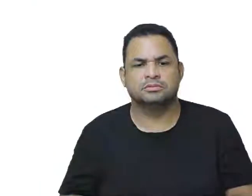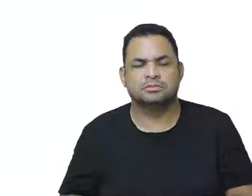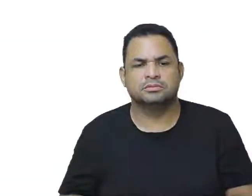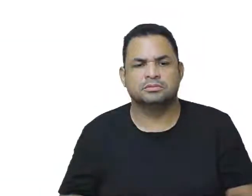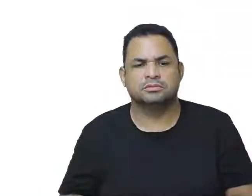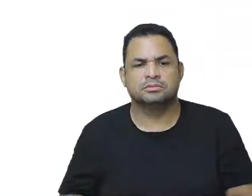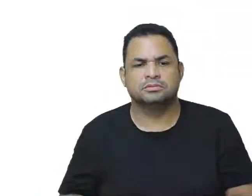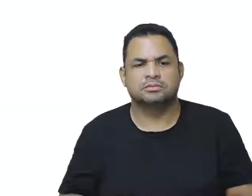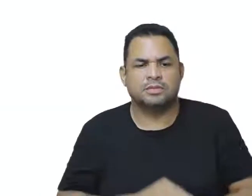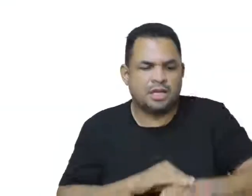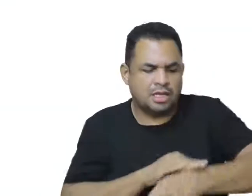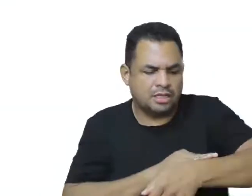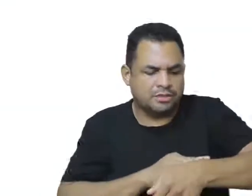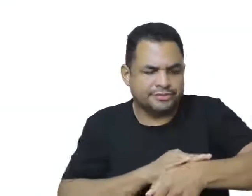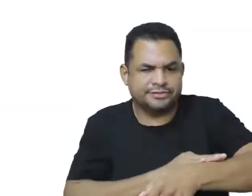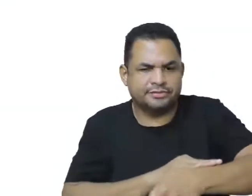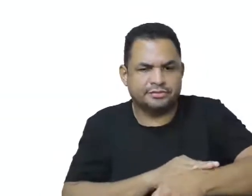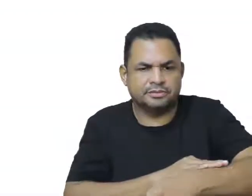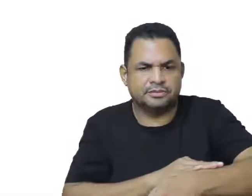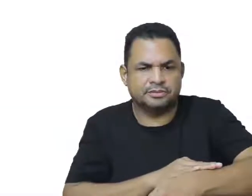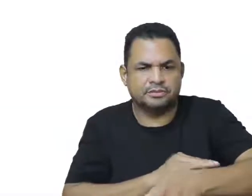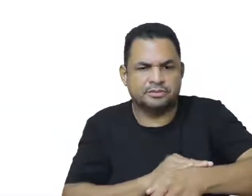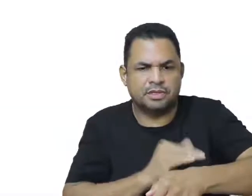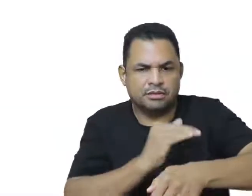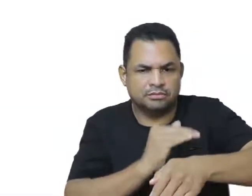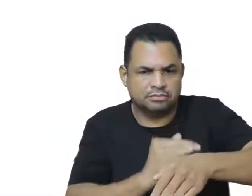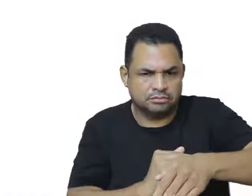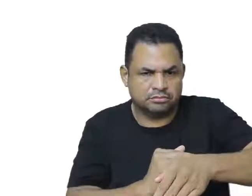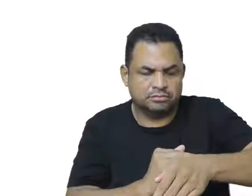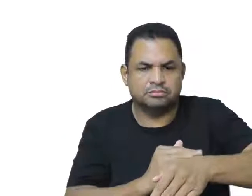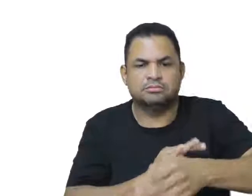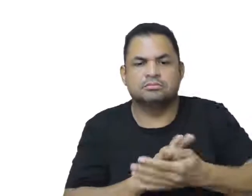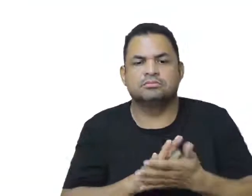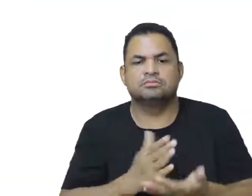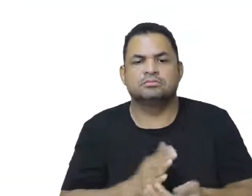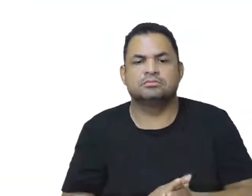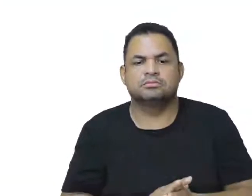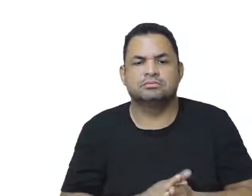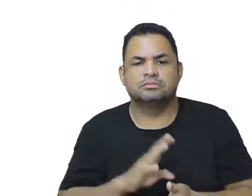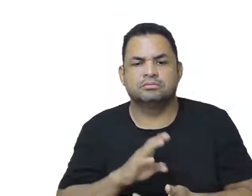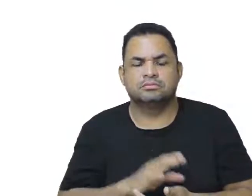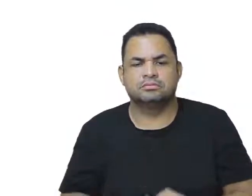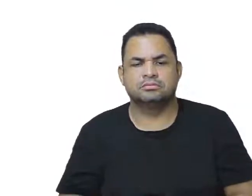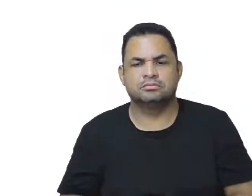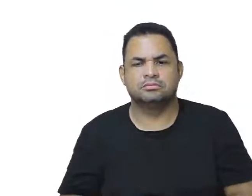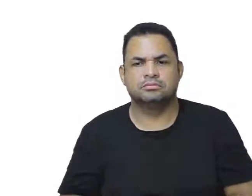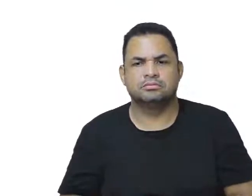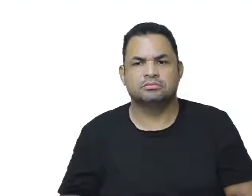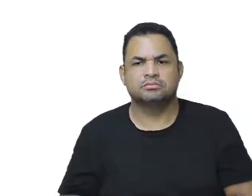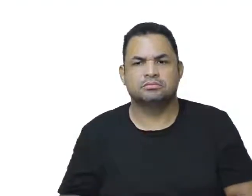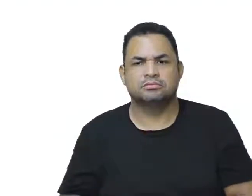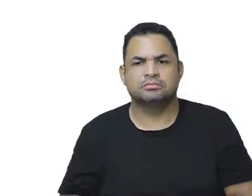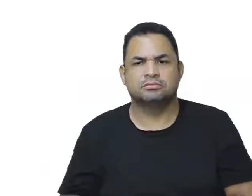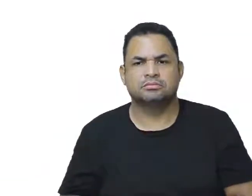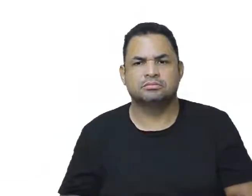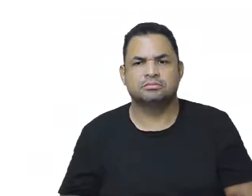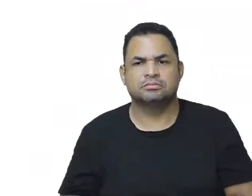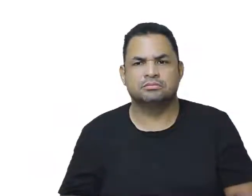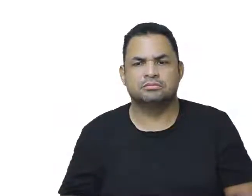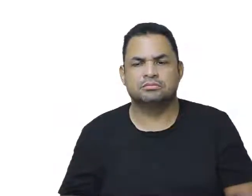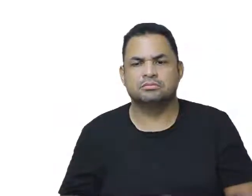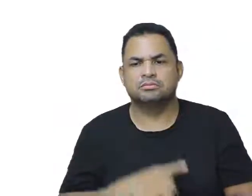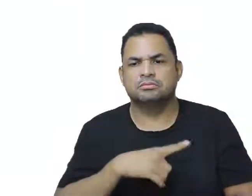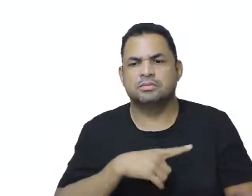esse tecido conjuntivo ele vai estar logo abaixo, aí, né, adjacente ao epitélio ligado, tá bom? Então, aqui a gente tem, ó,